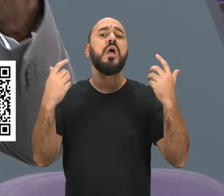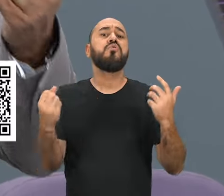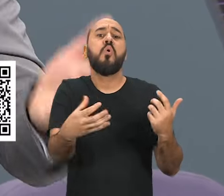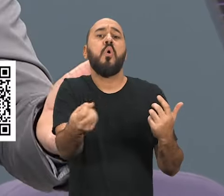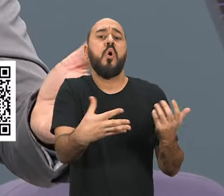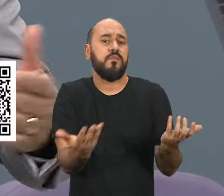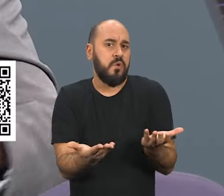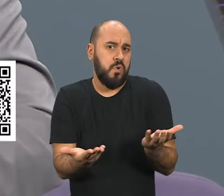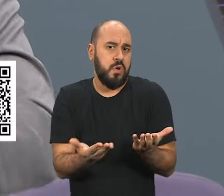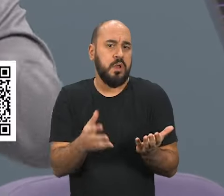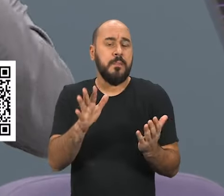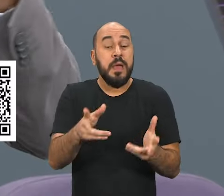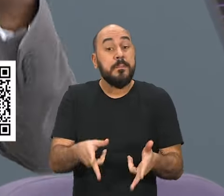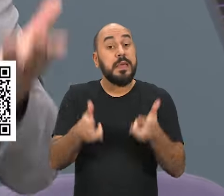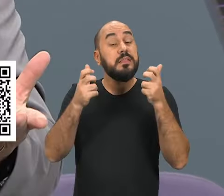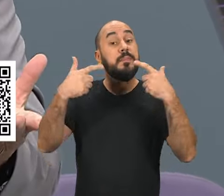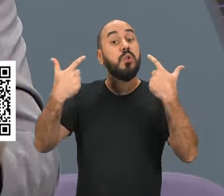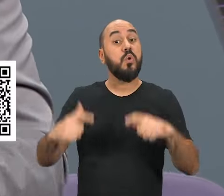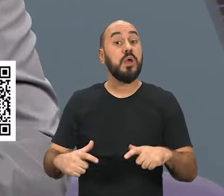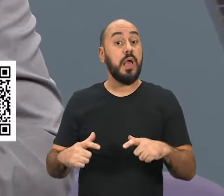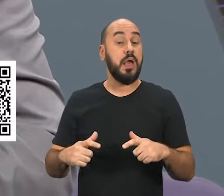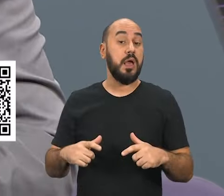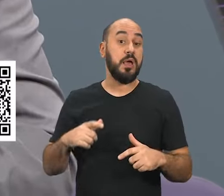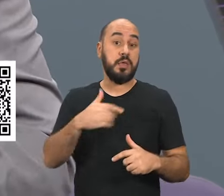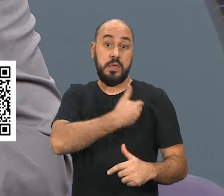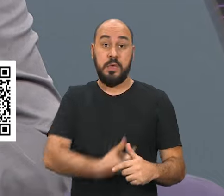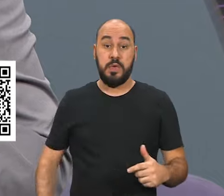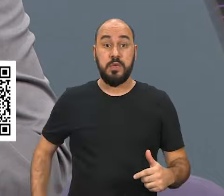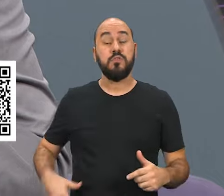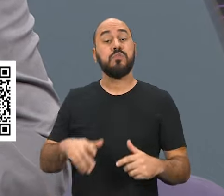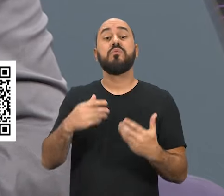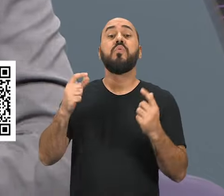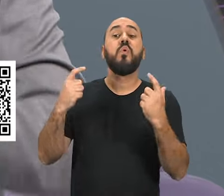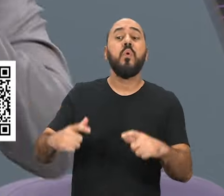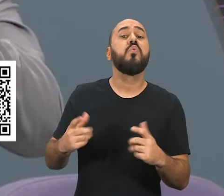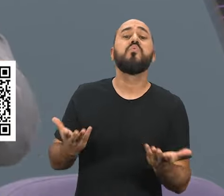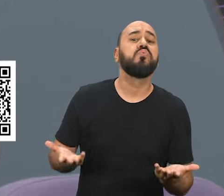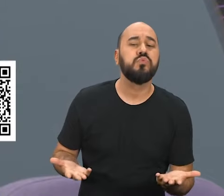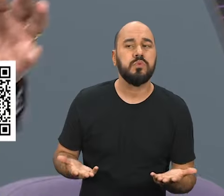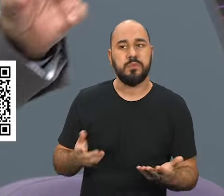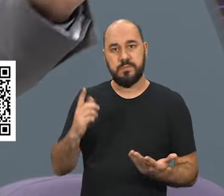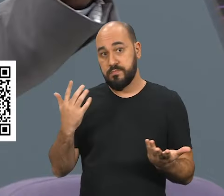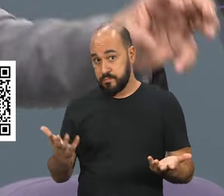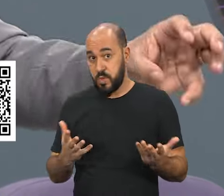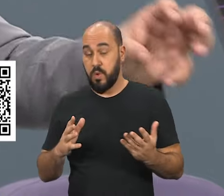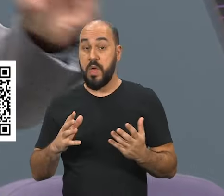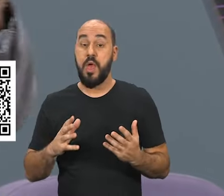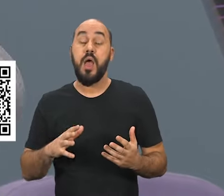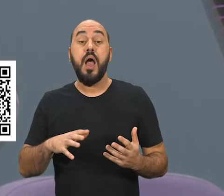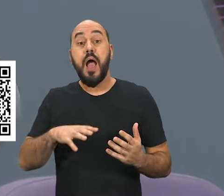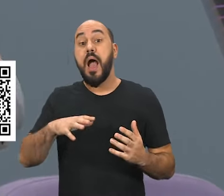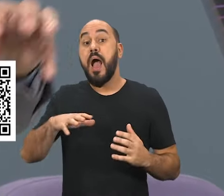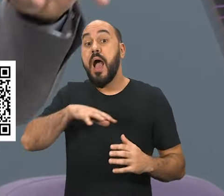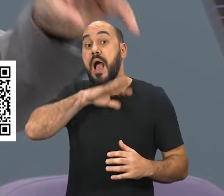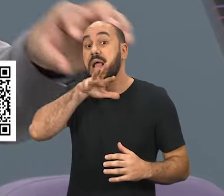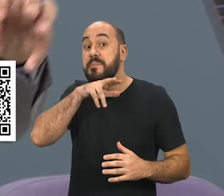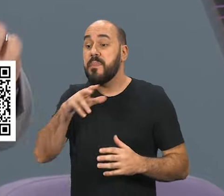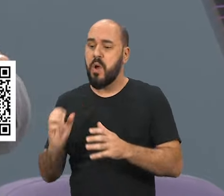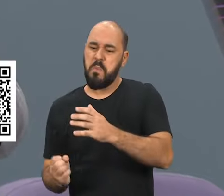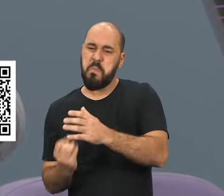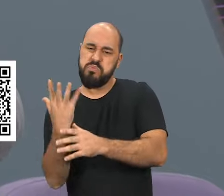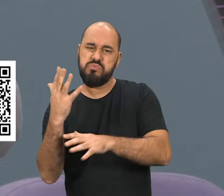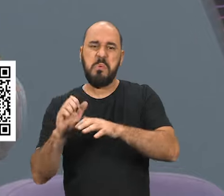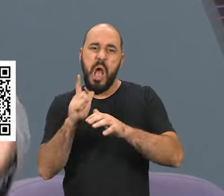em que lugar da terra, em que lugar do mundo estaria o trono dessa besta. Então você já sabe que a besta que sai do mar é um